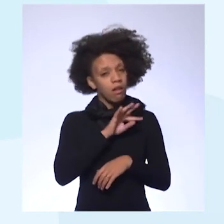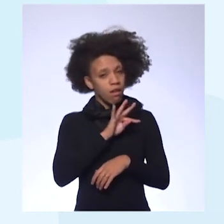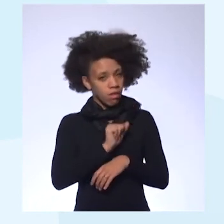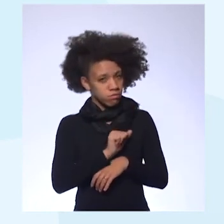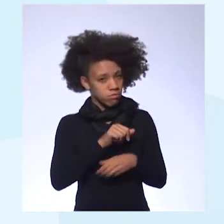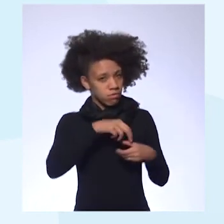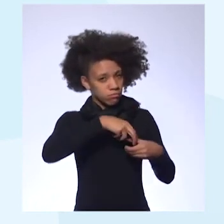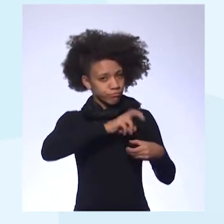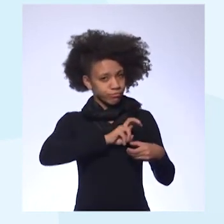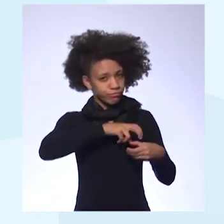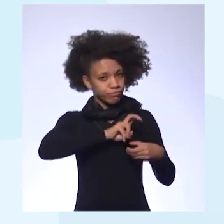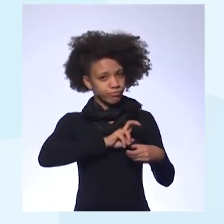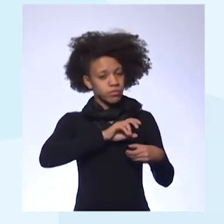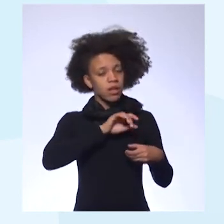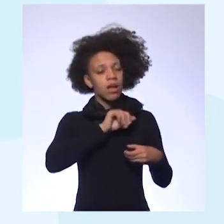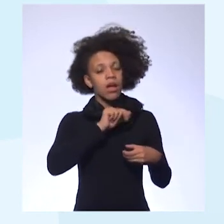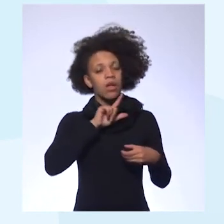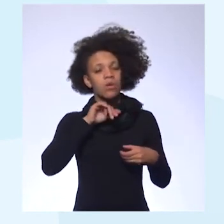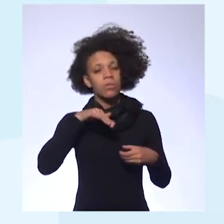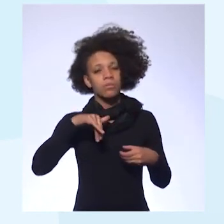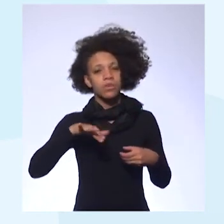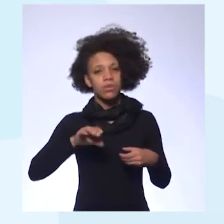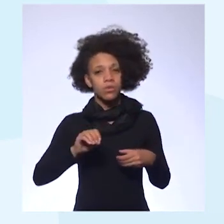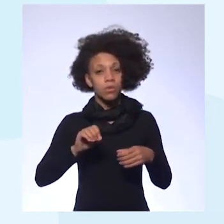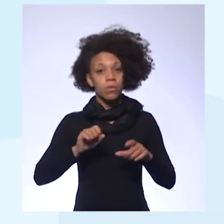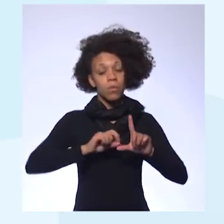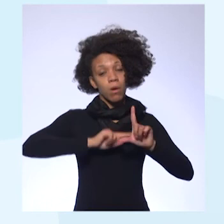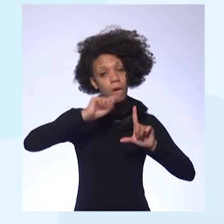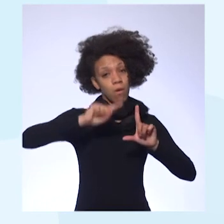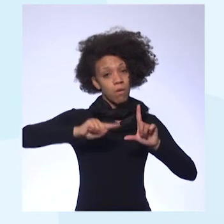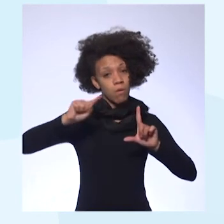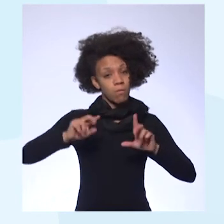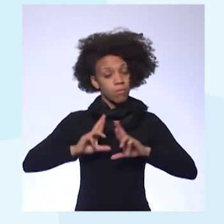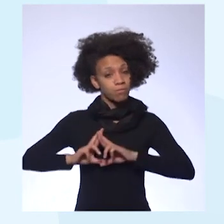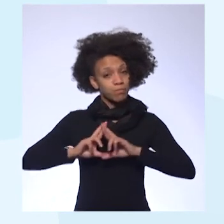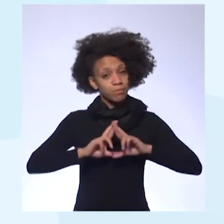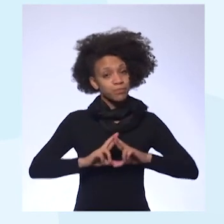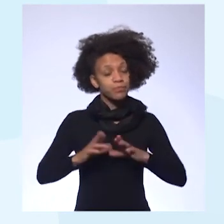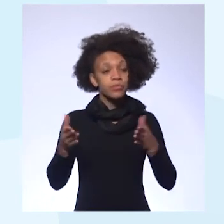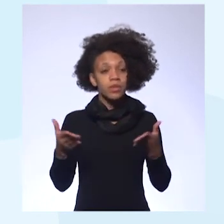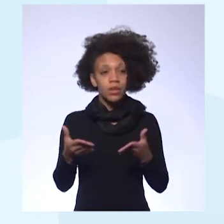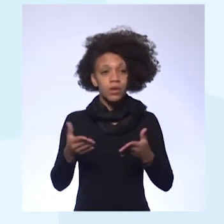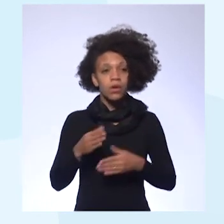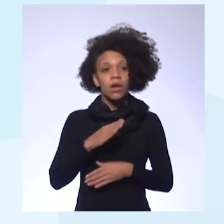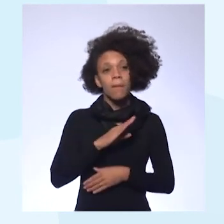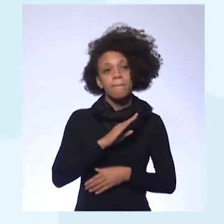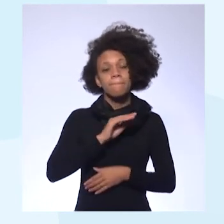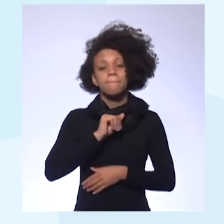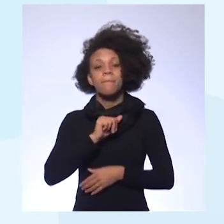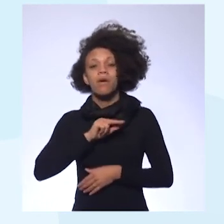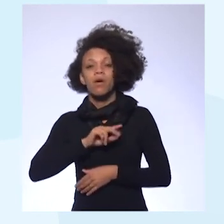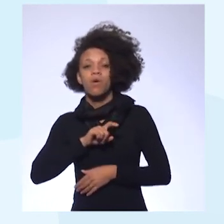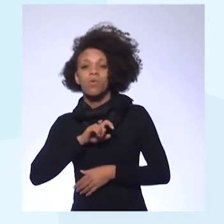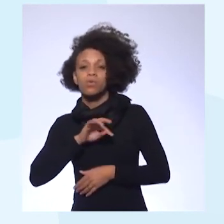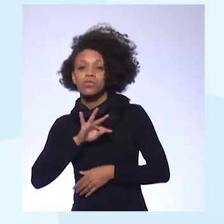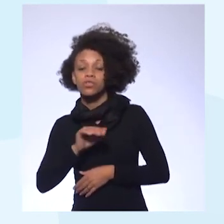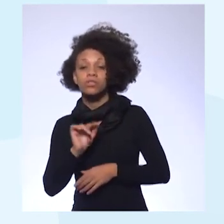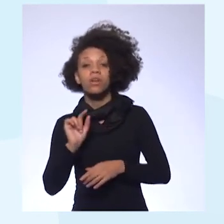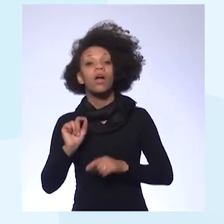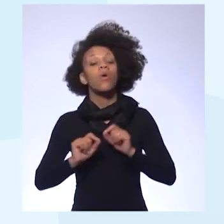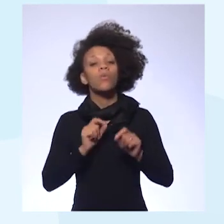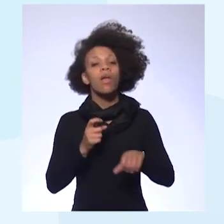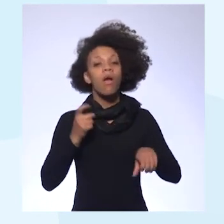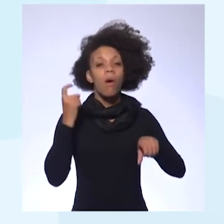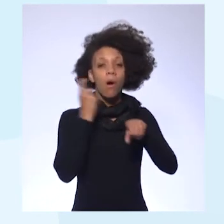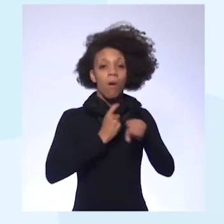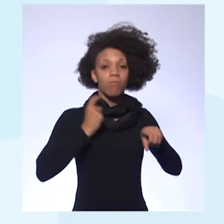falamos, inclusive, quando apareceu o gráfico com a questão da reciclagem. E agora nós temos a bauxita, que é uma rocha, né? Que ela